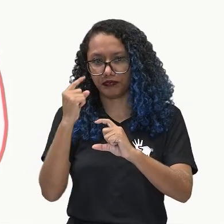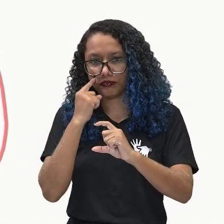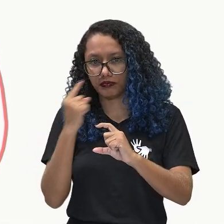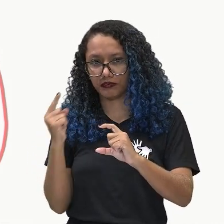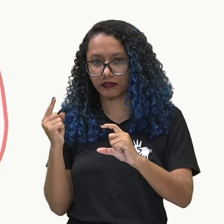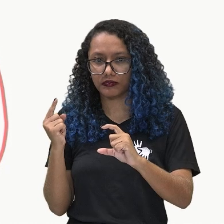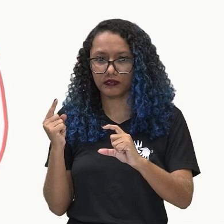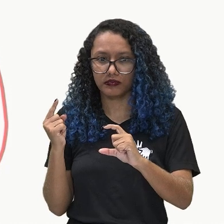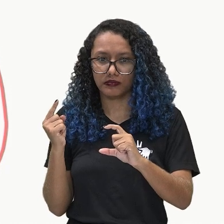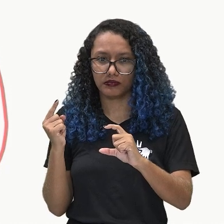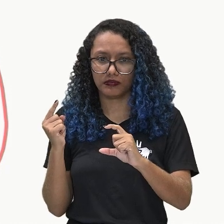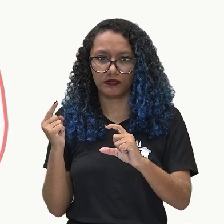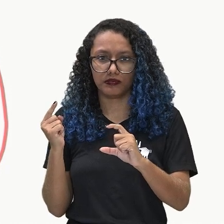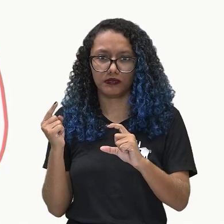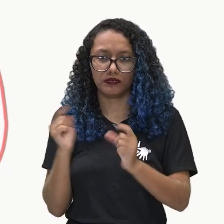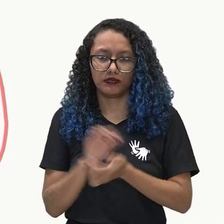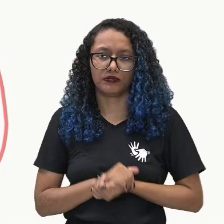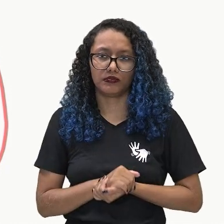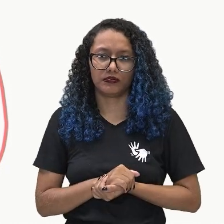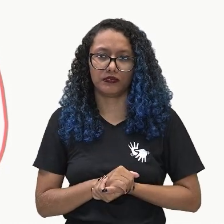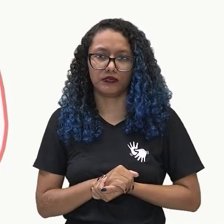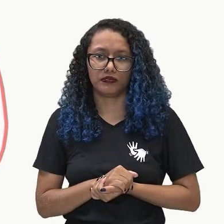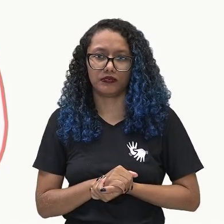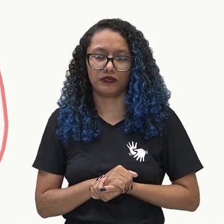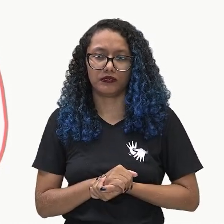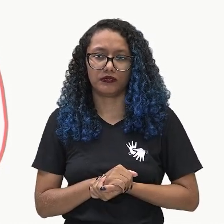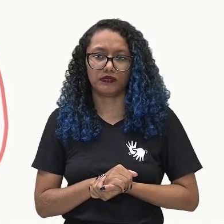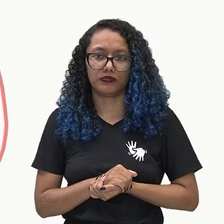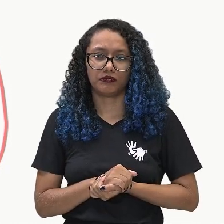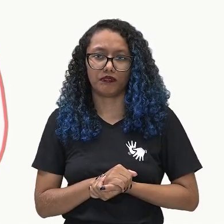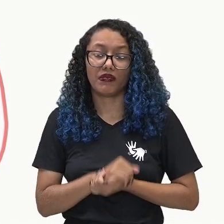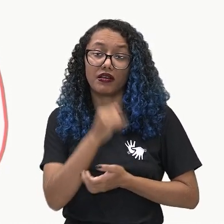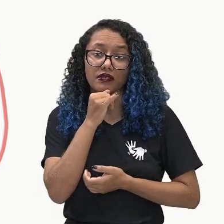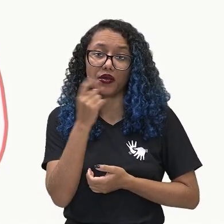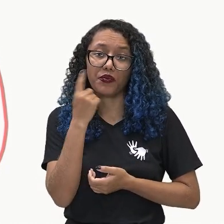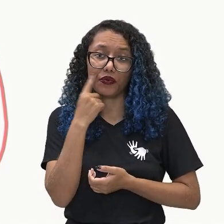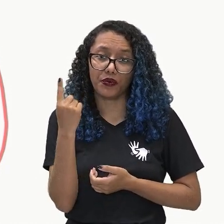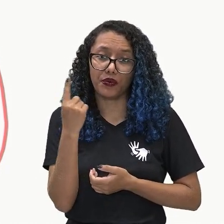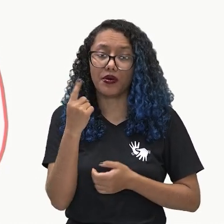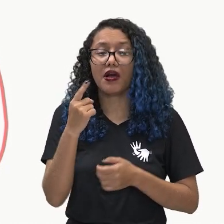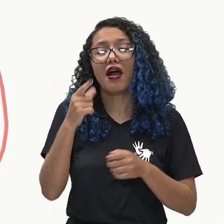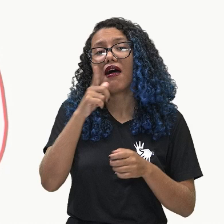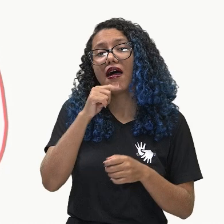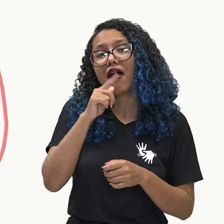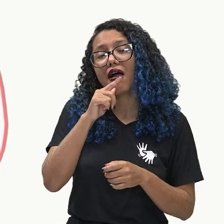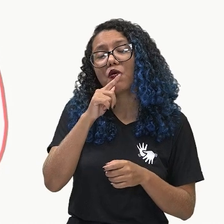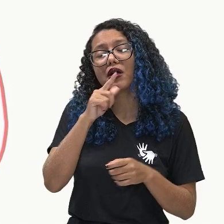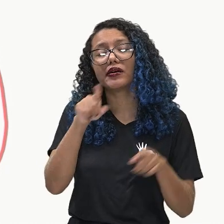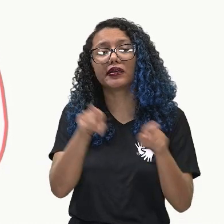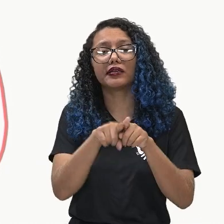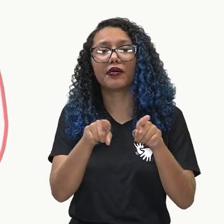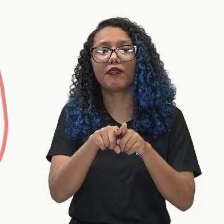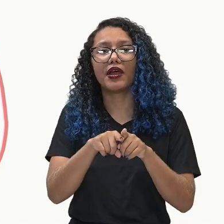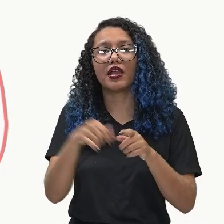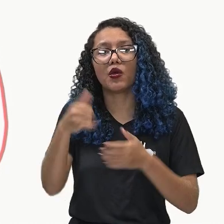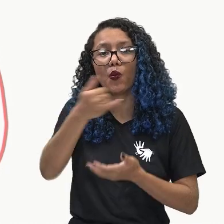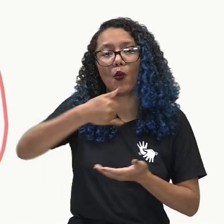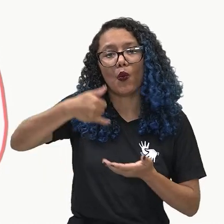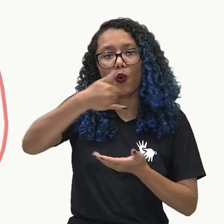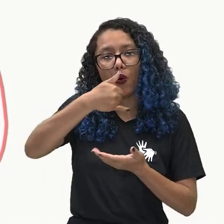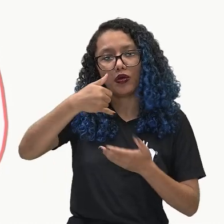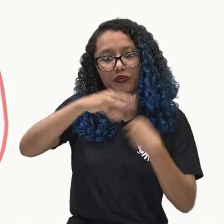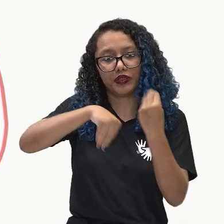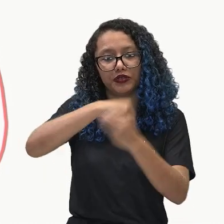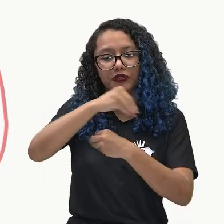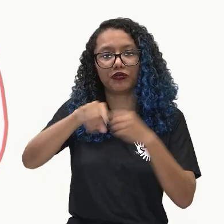nitidamente, certo? Aqui o nosso exemplo clássico da água misturada com o óleo.